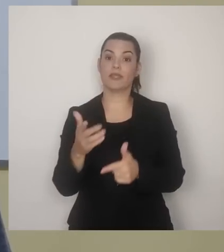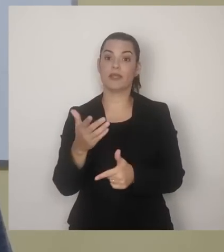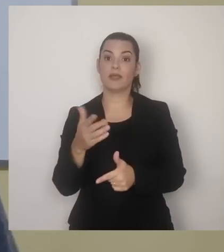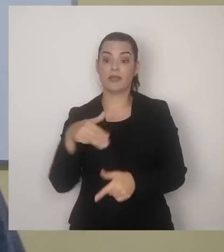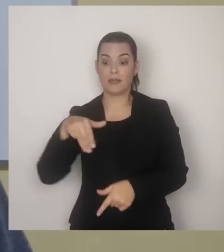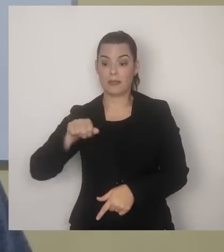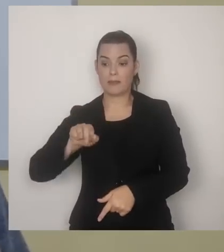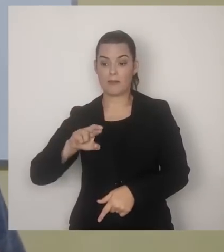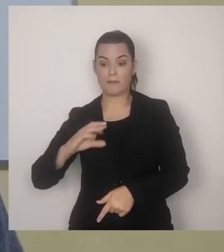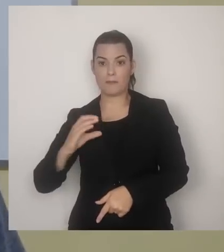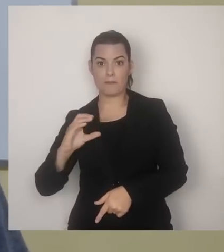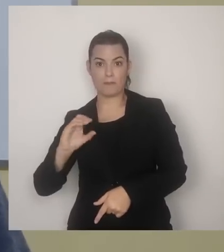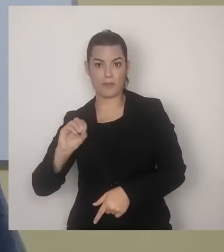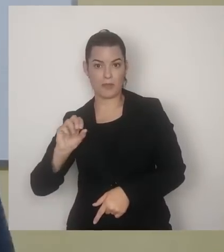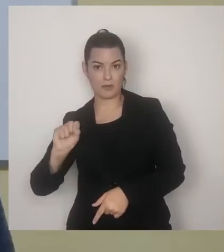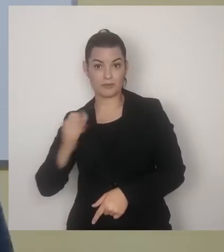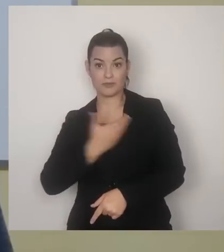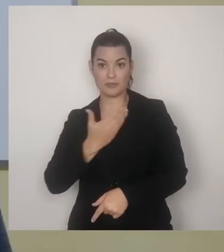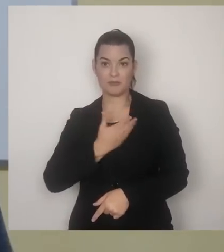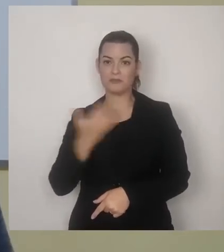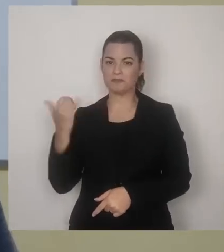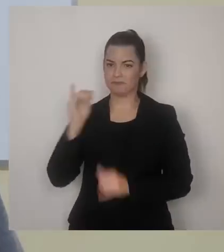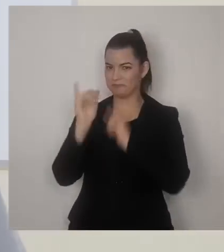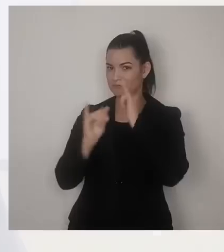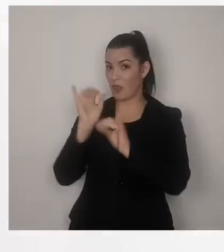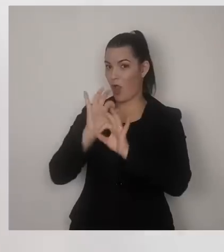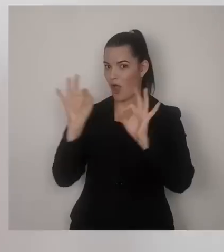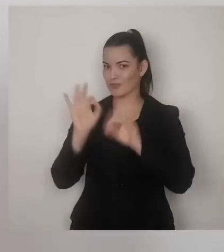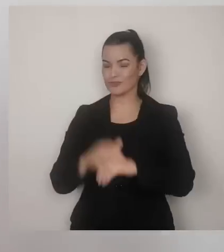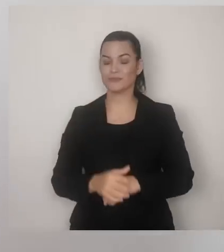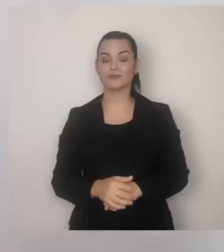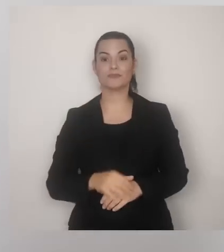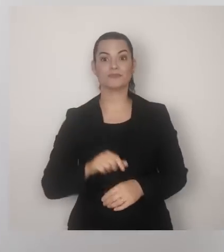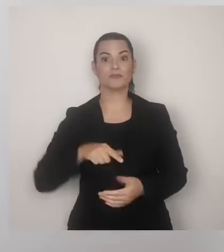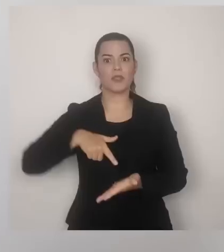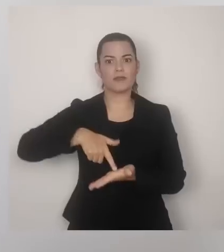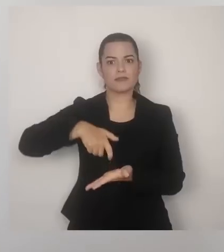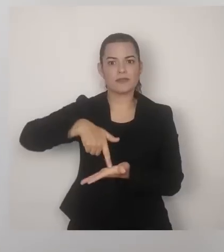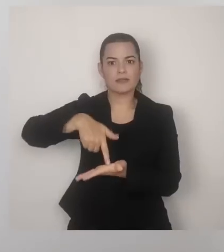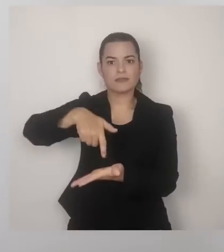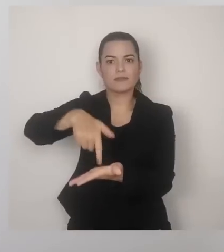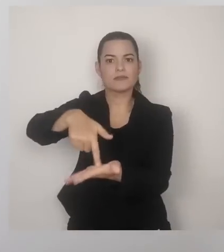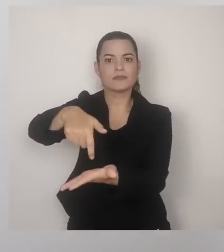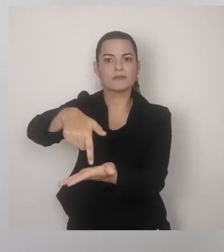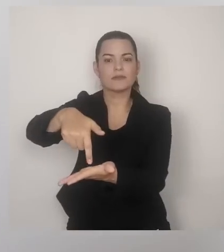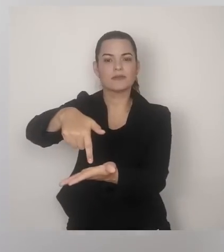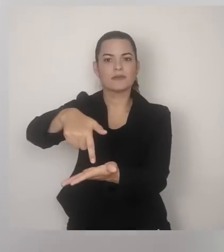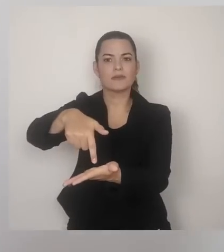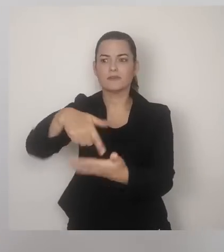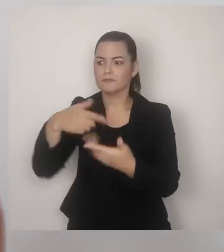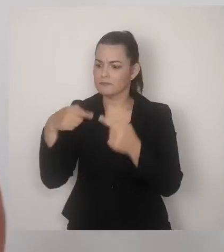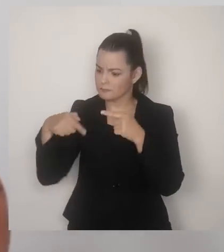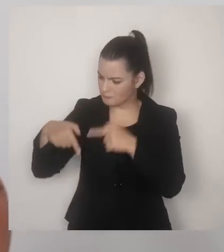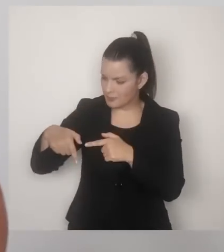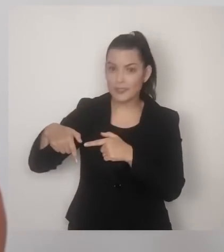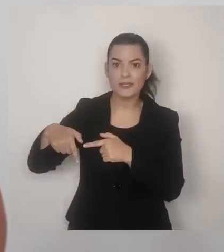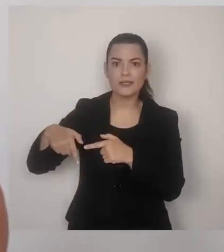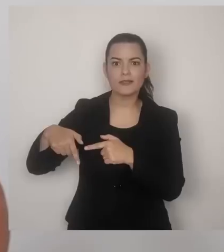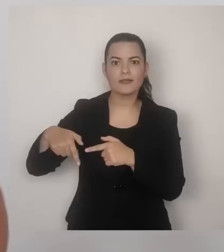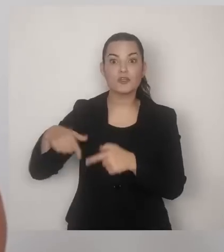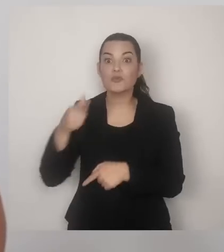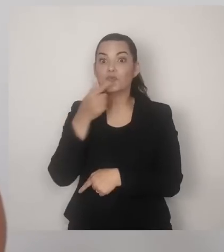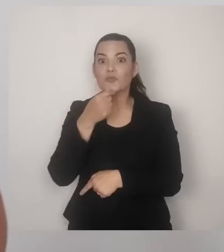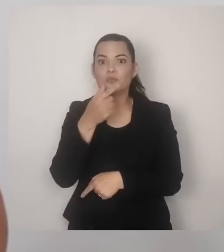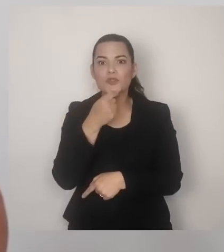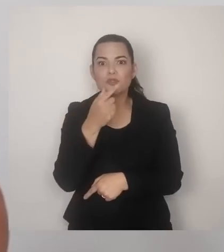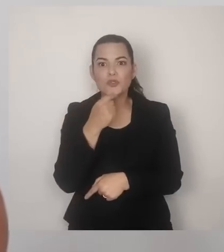meu amigo Marcos, ele tem uma ótima para nos contar. Saci Pererê. O Saci